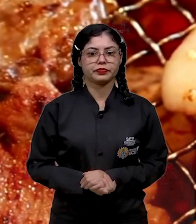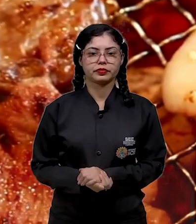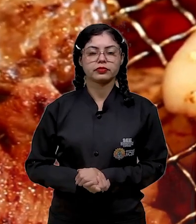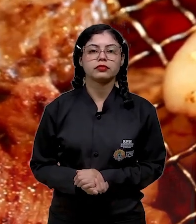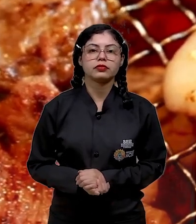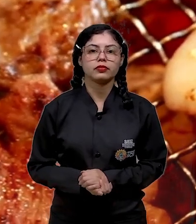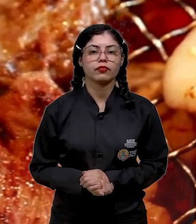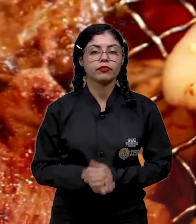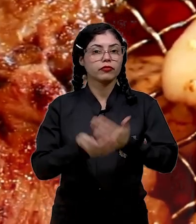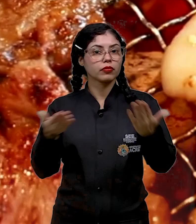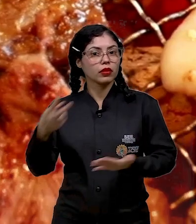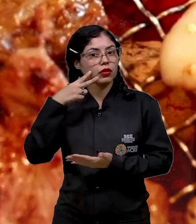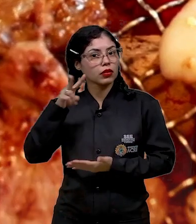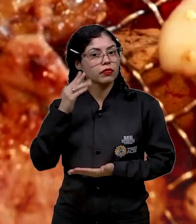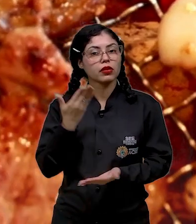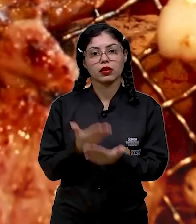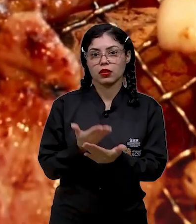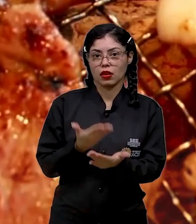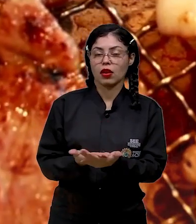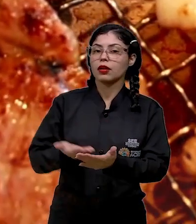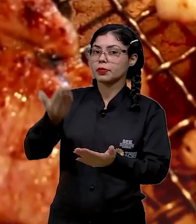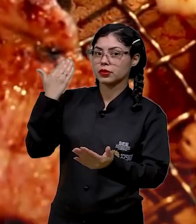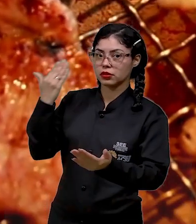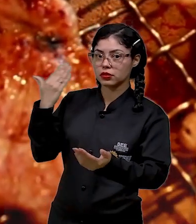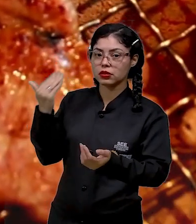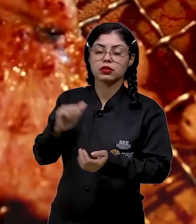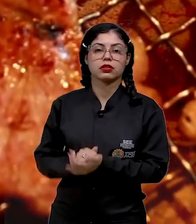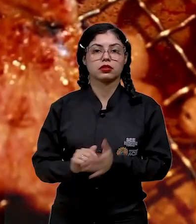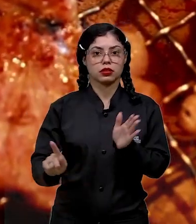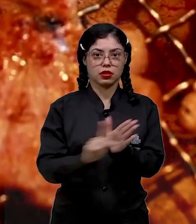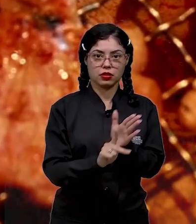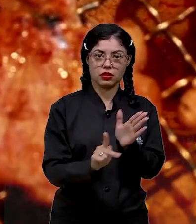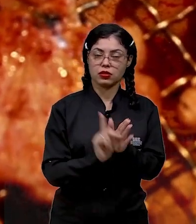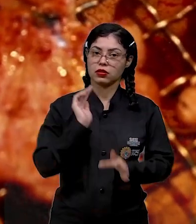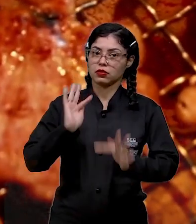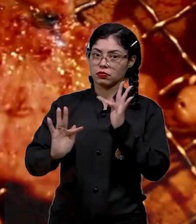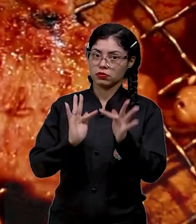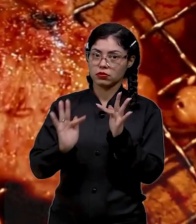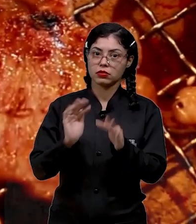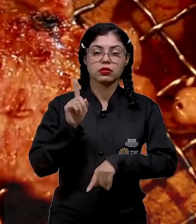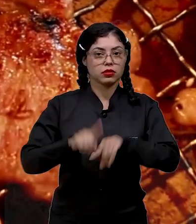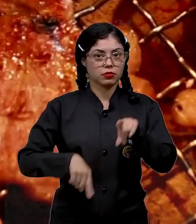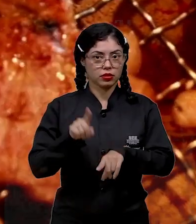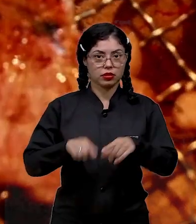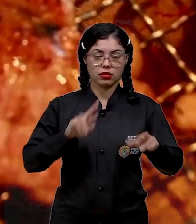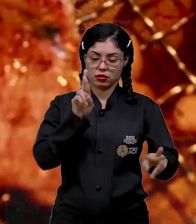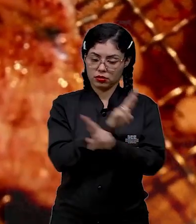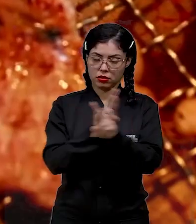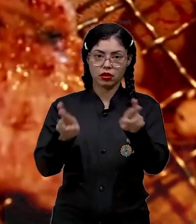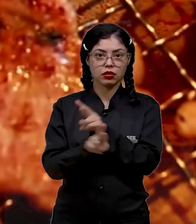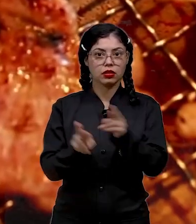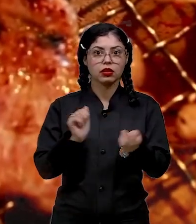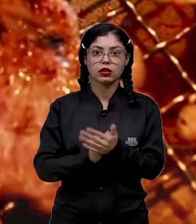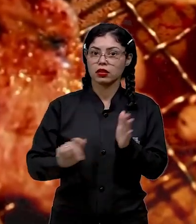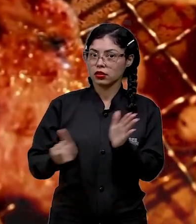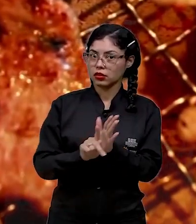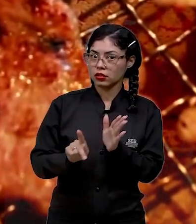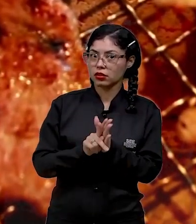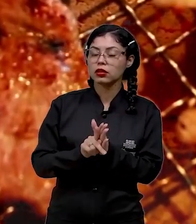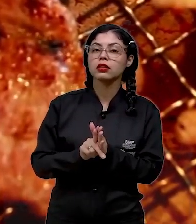E a gente viu já na aula passada as propriedades físicas ali da matéria, né, relacionadas às